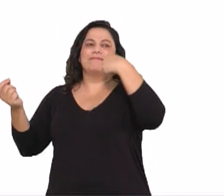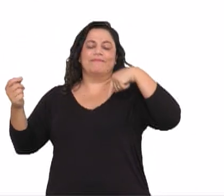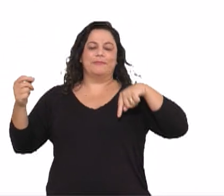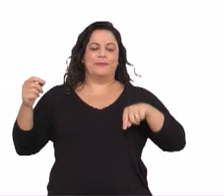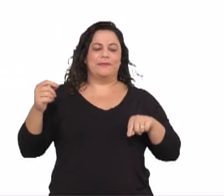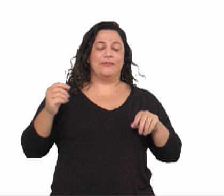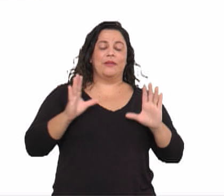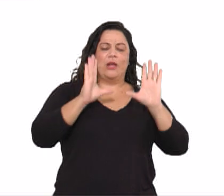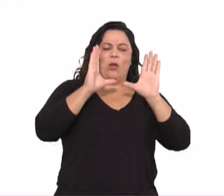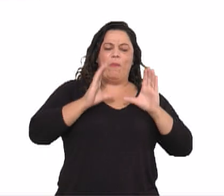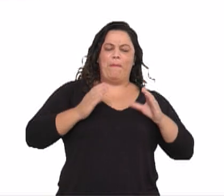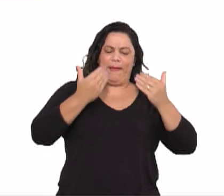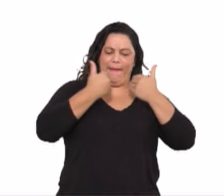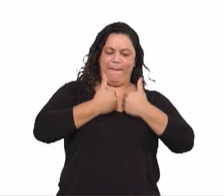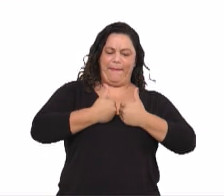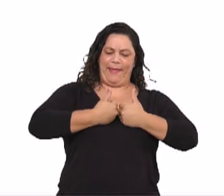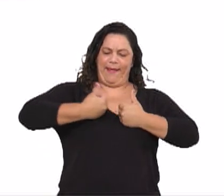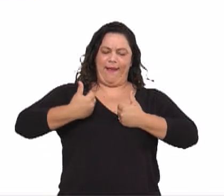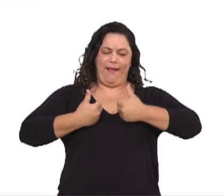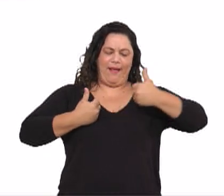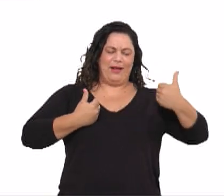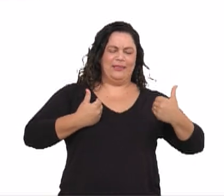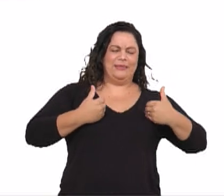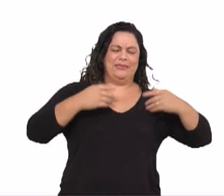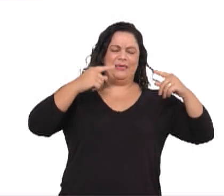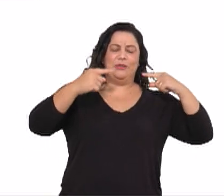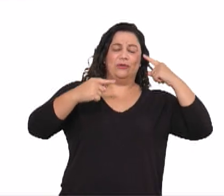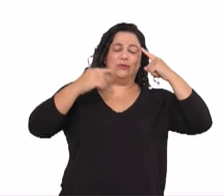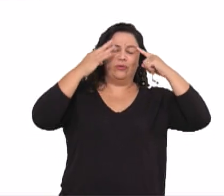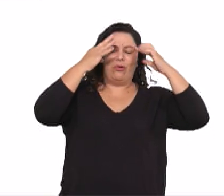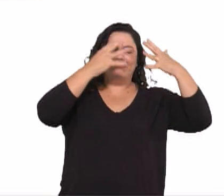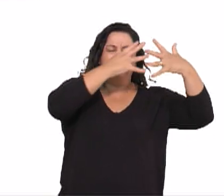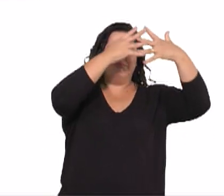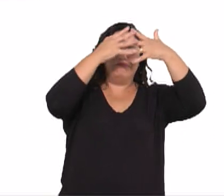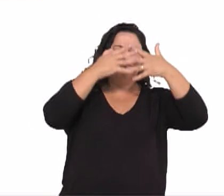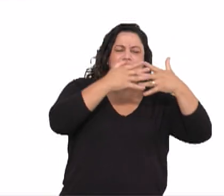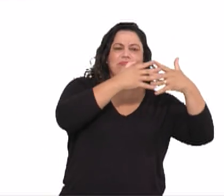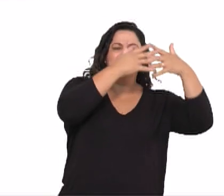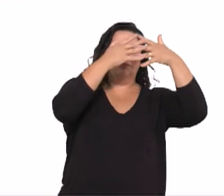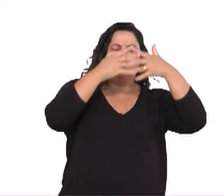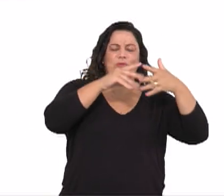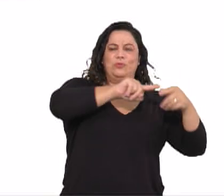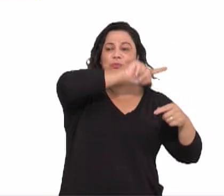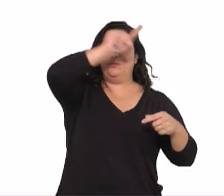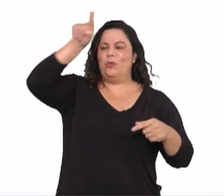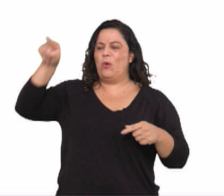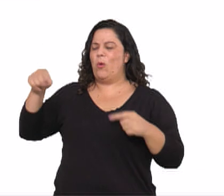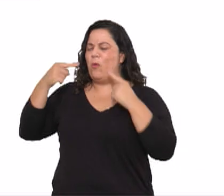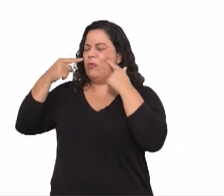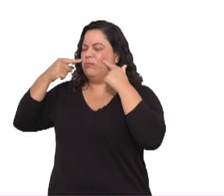Uma parte de mim é só vertigem, outra parte, linguagem.